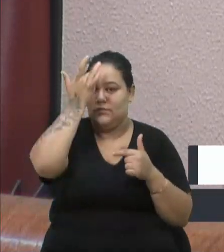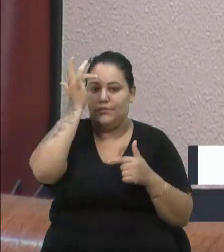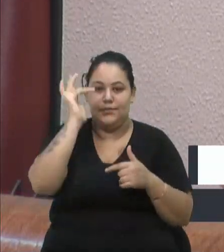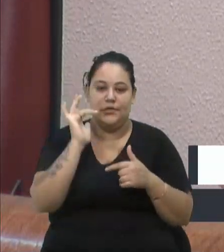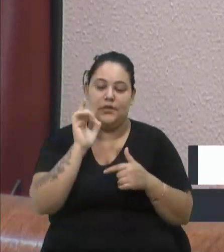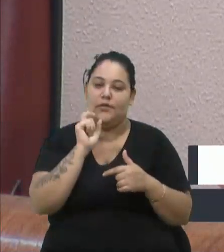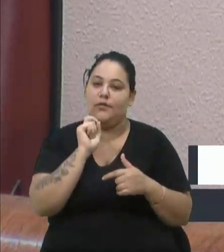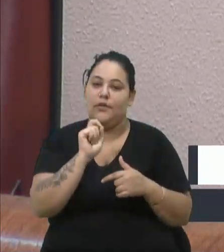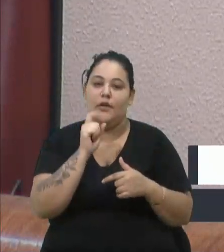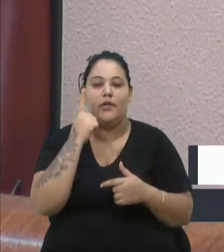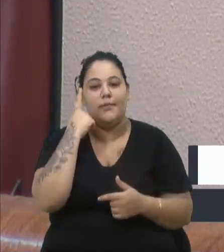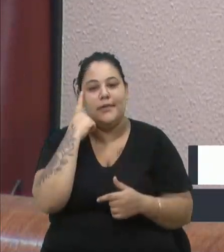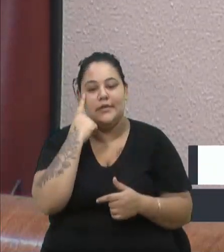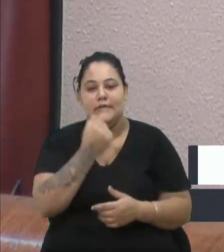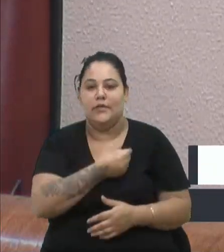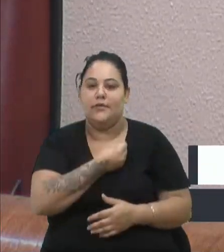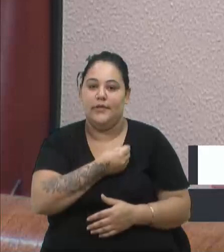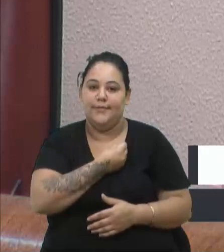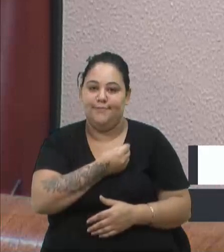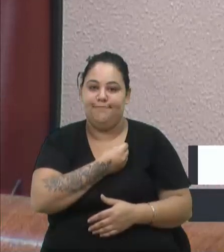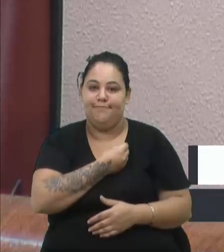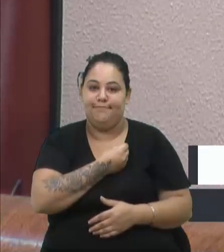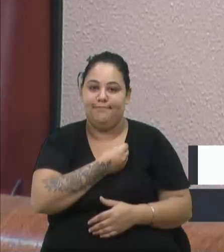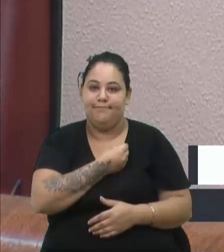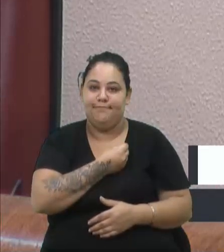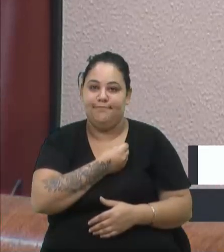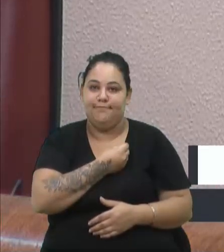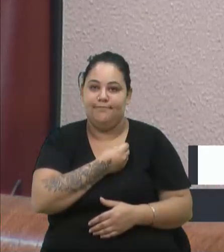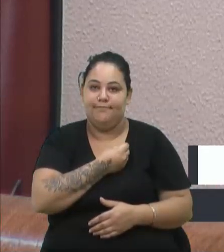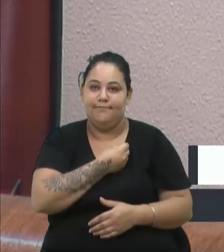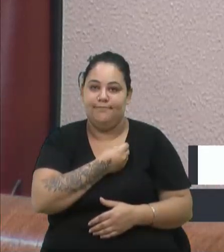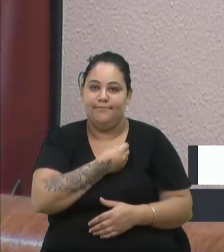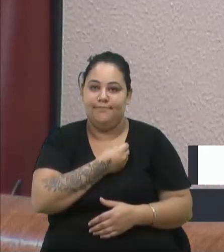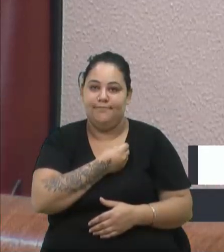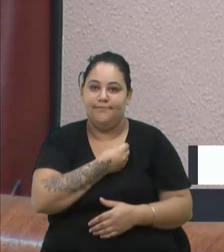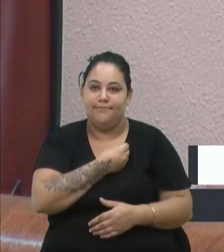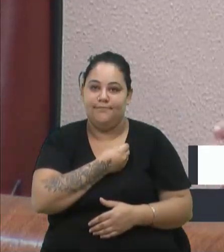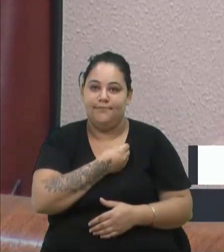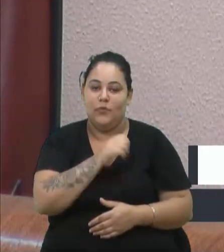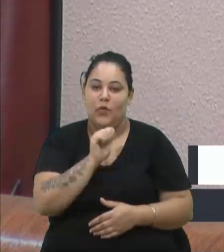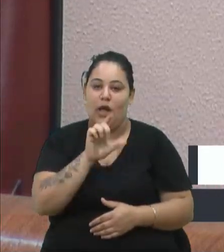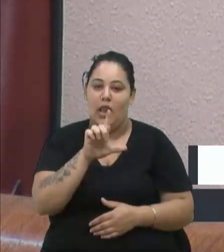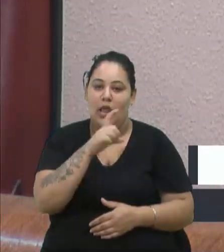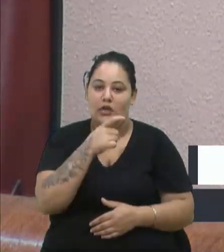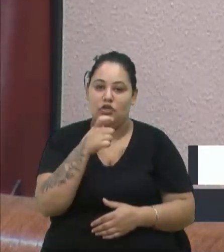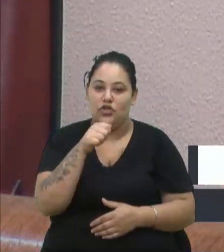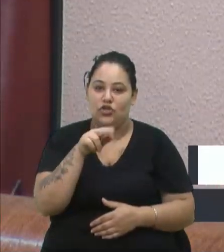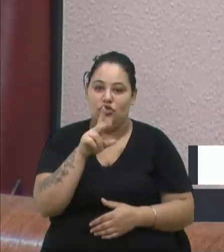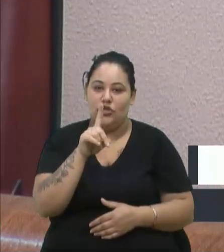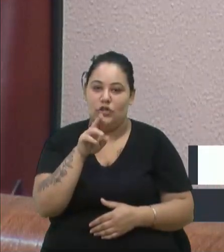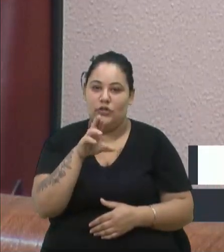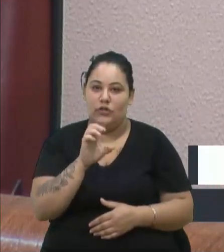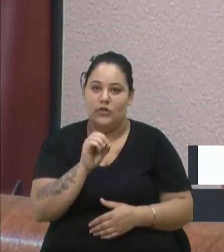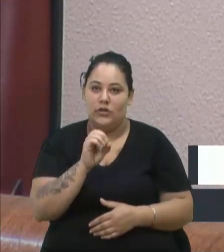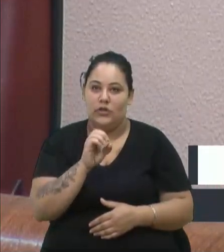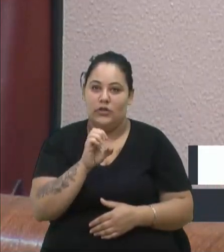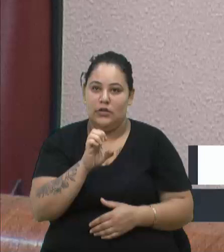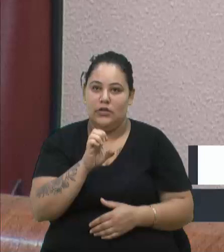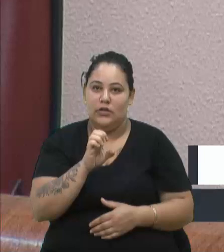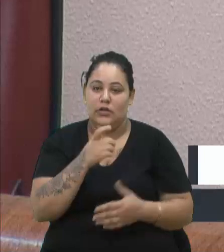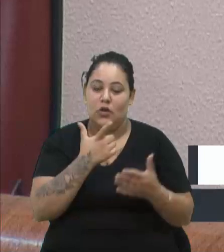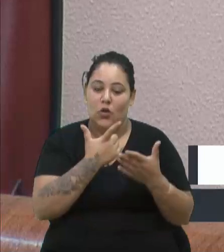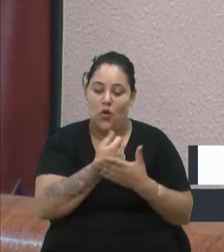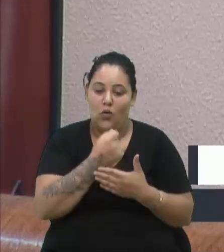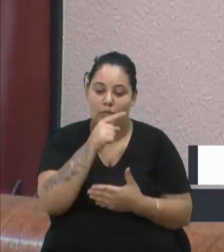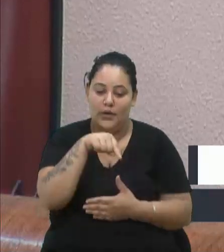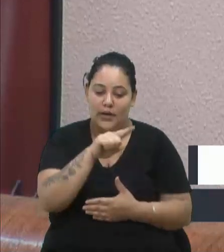estão pensando na vida. Acho que o senhor excelentíssimo Alexandre de Moraes, que compre esses 147 ônibus e que